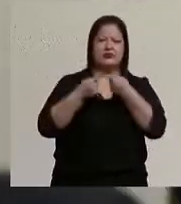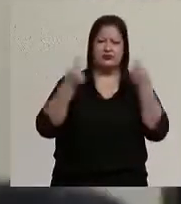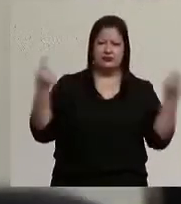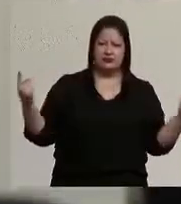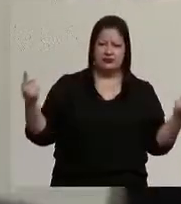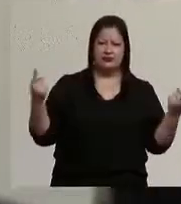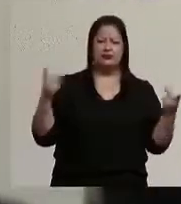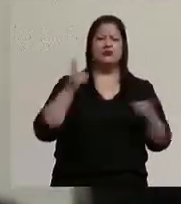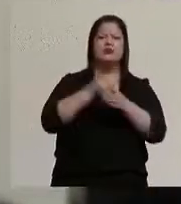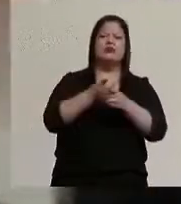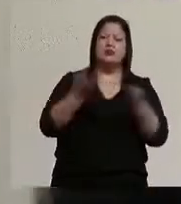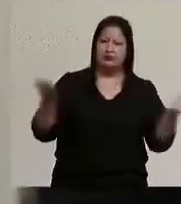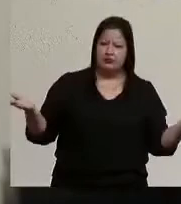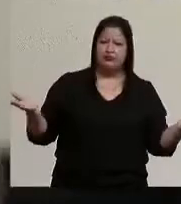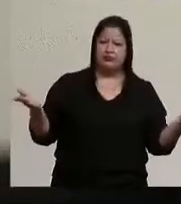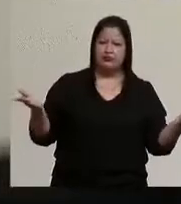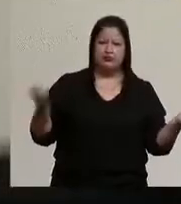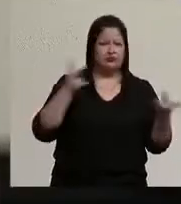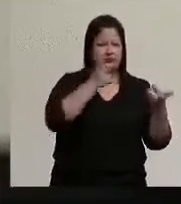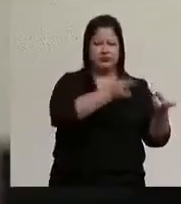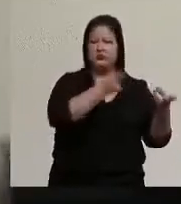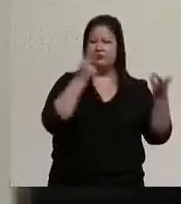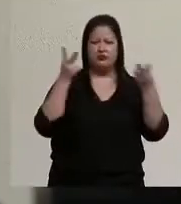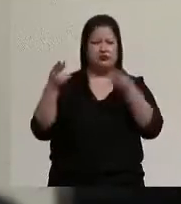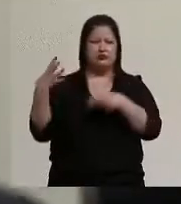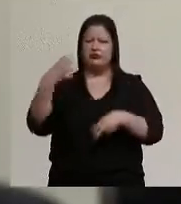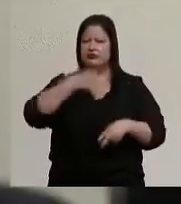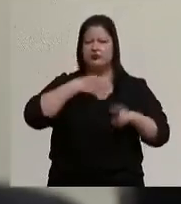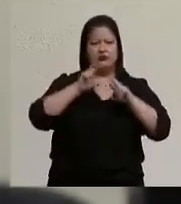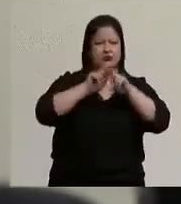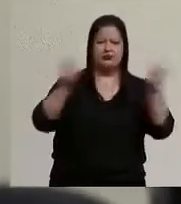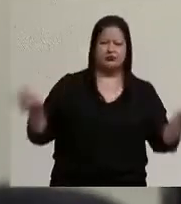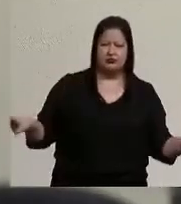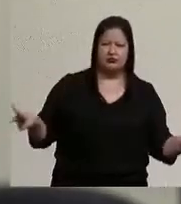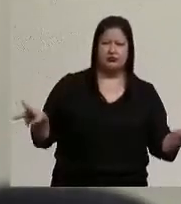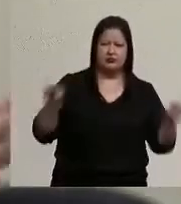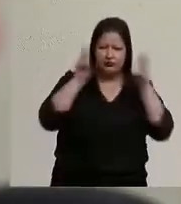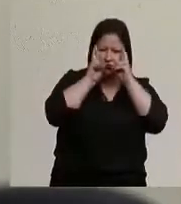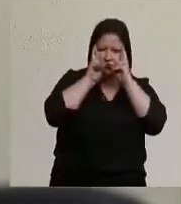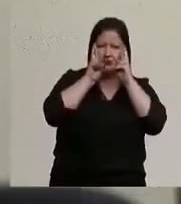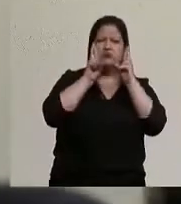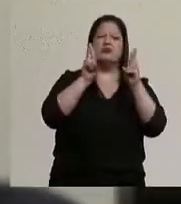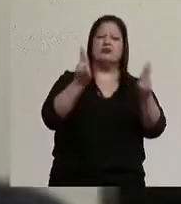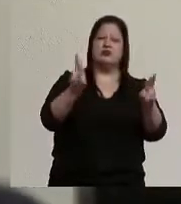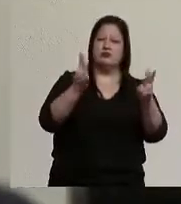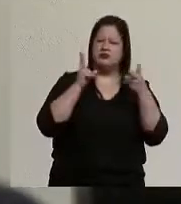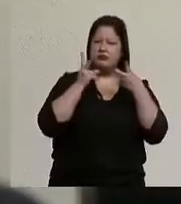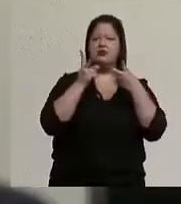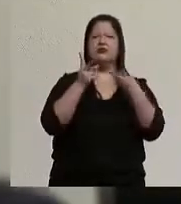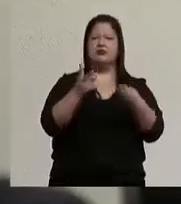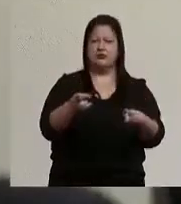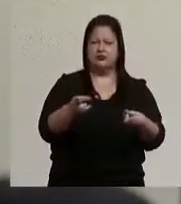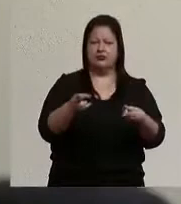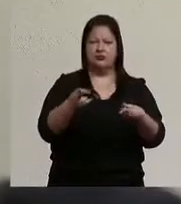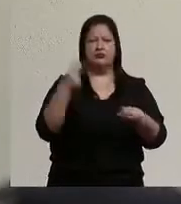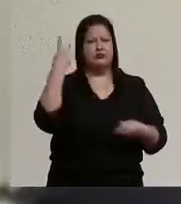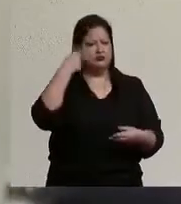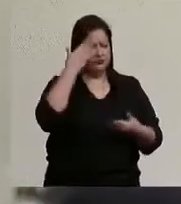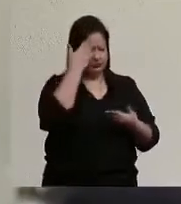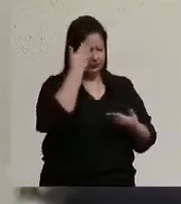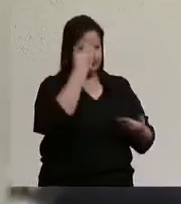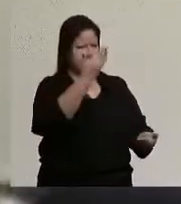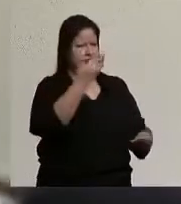bateu em mim todo mundo Sempre respeitei vou continuar respeitando vereadora